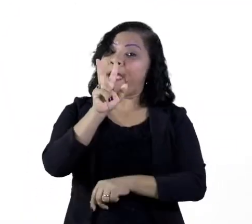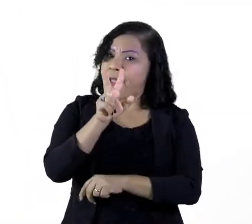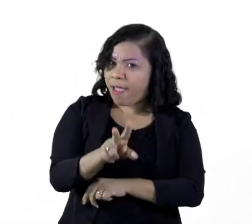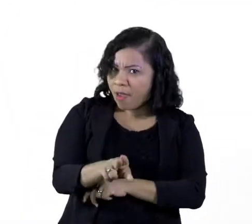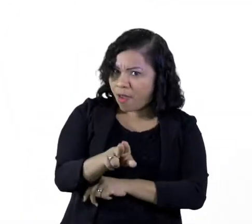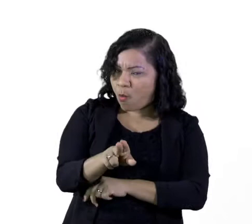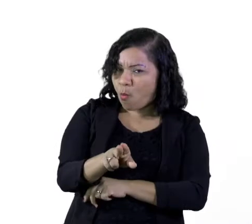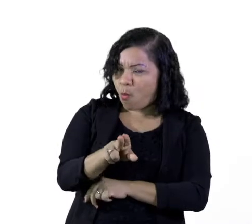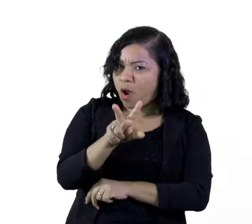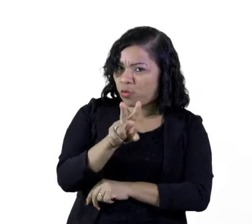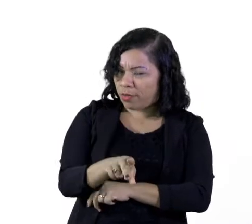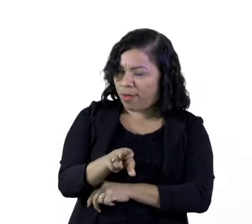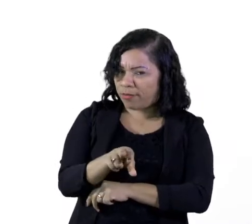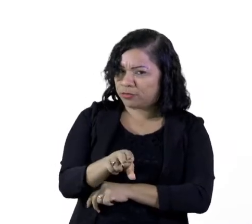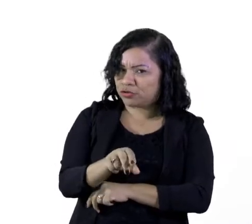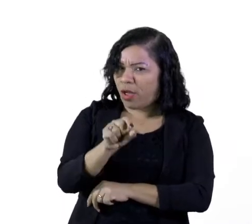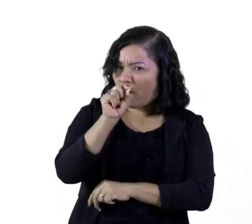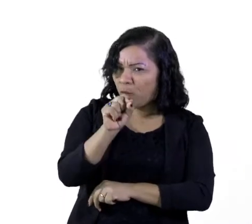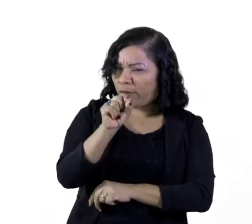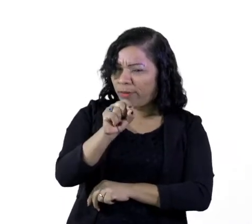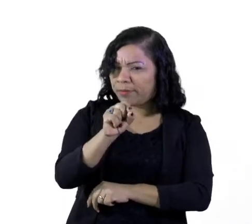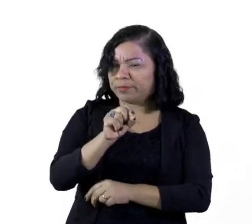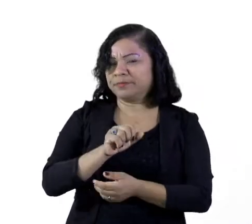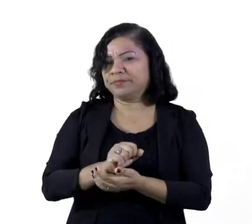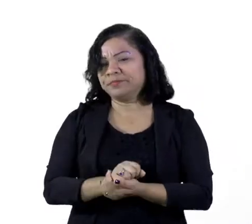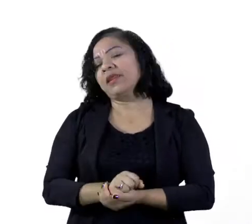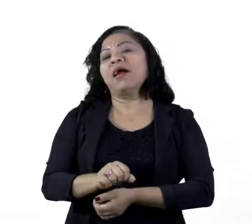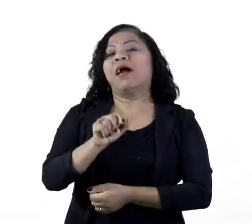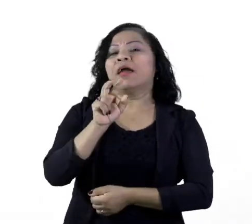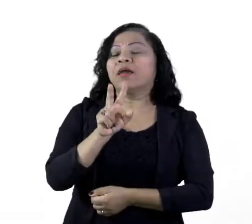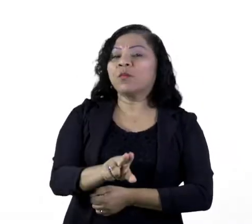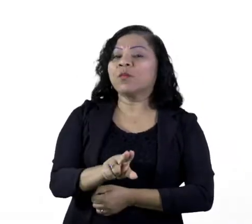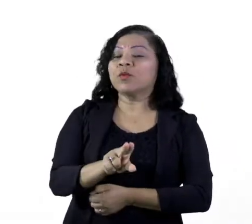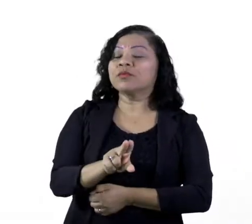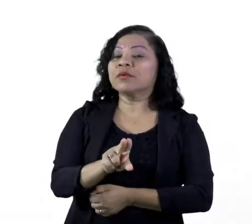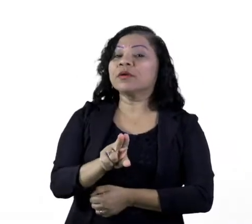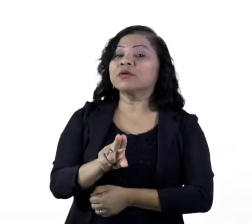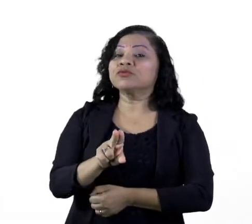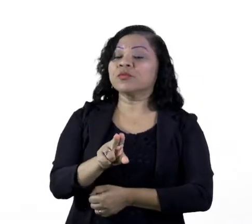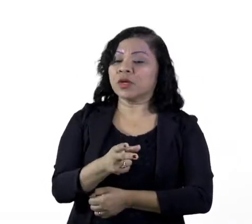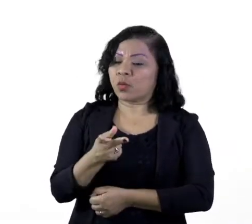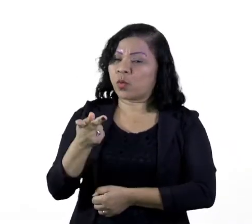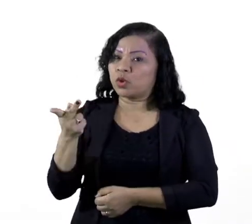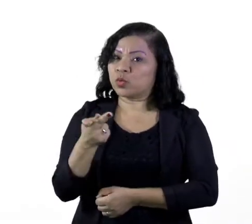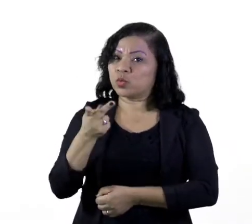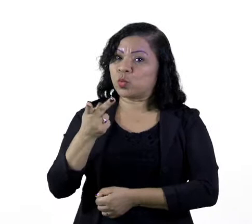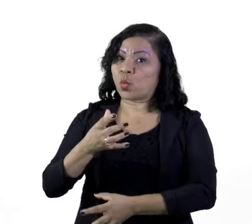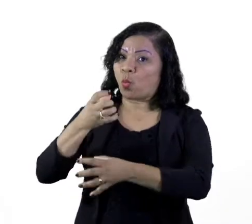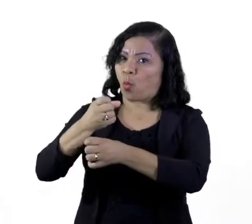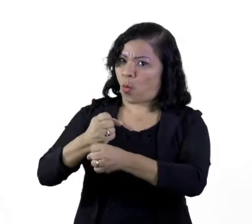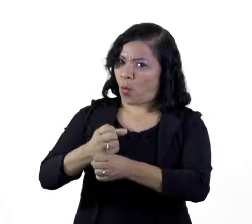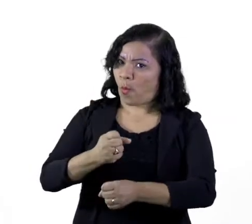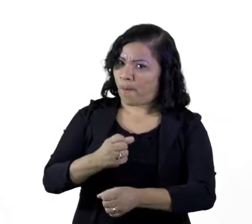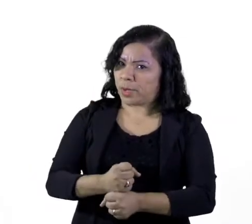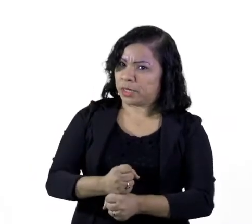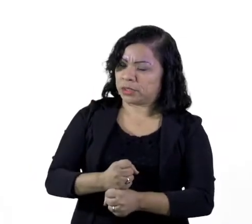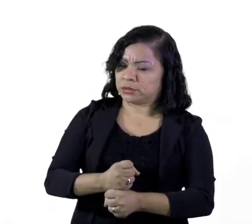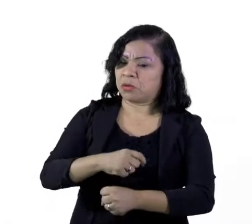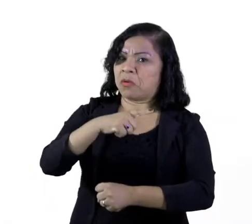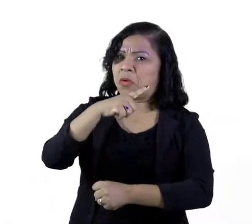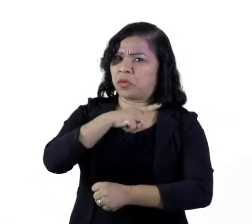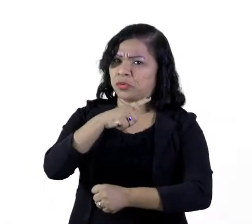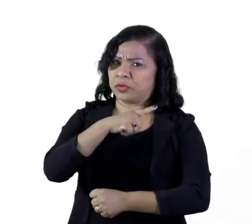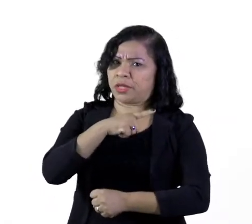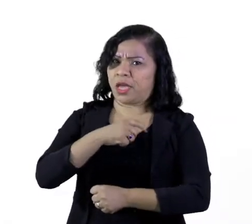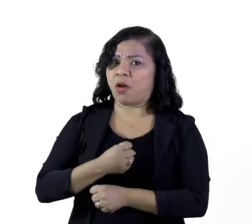matemática, ela é o quê? Podemos dizer que a igualdade é quando duas operações, eles têm a mesma quantidade